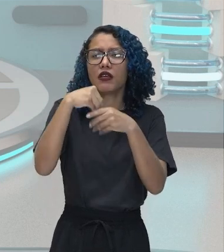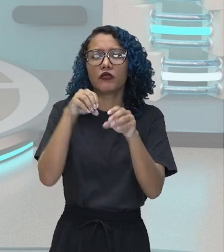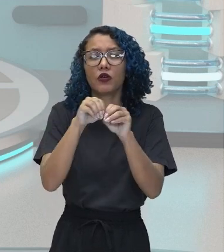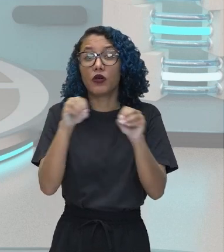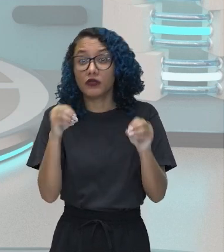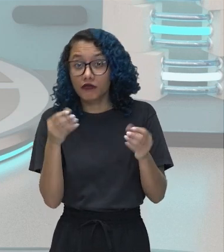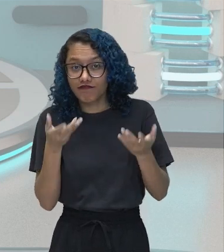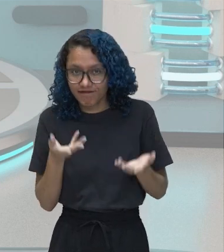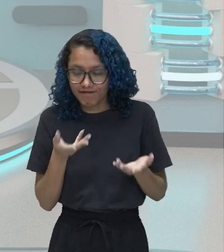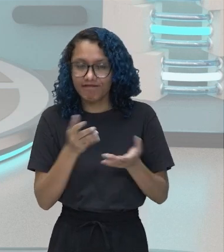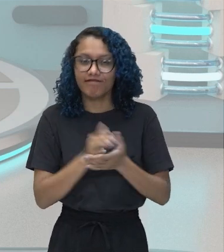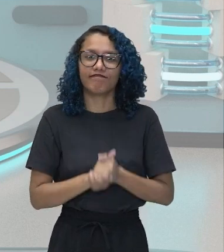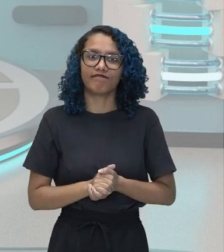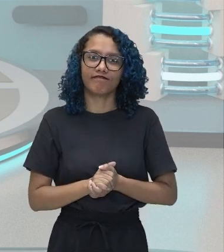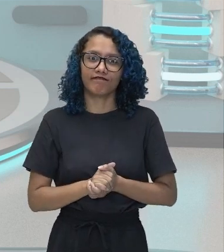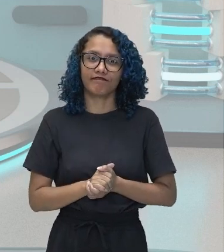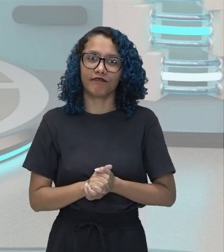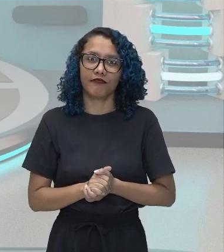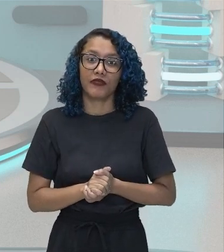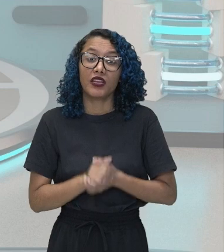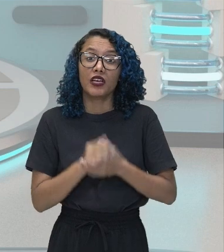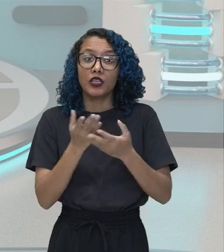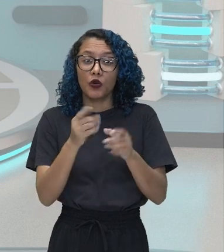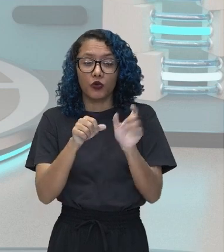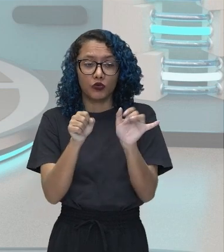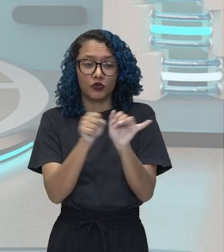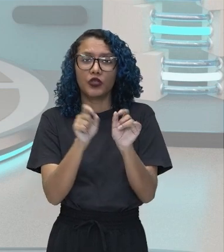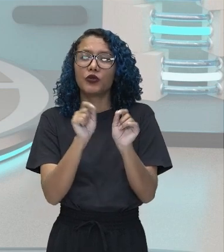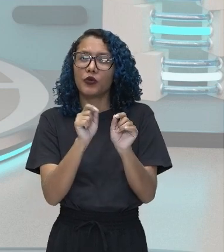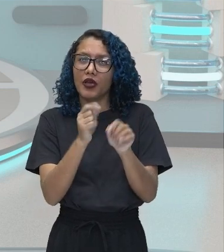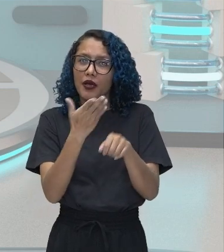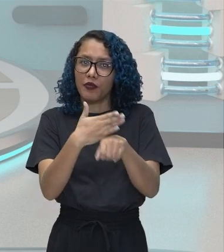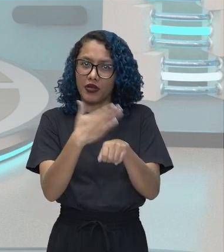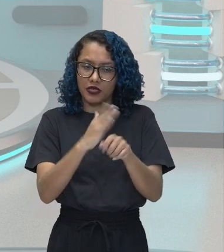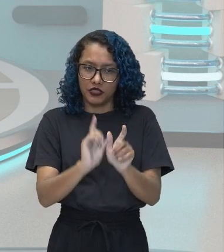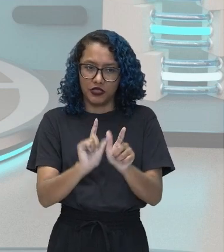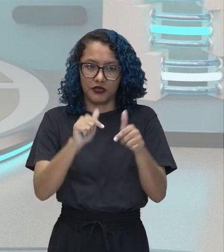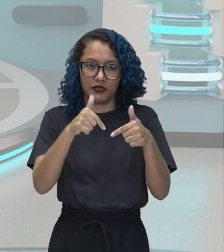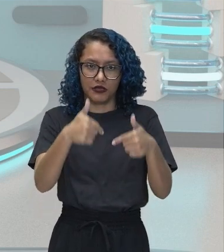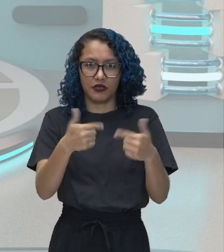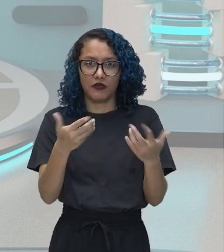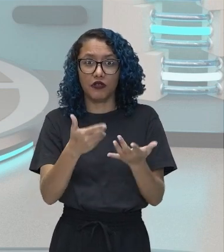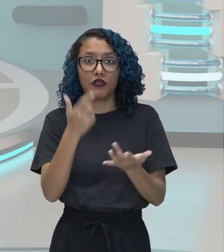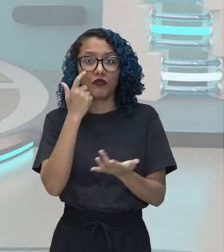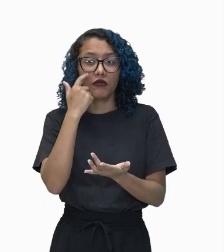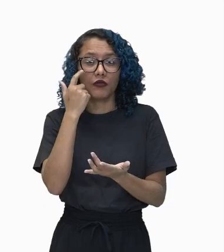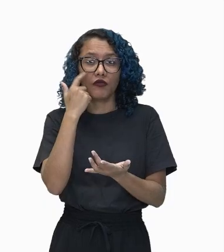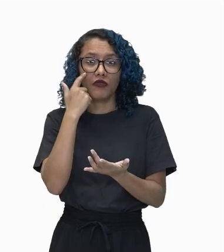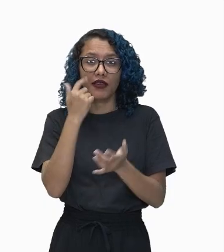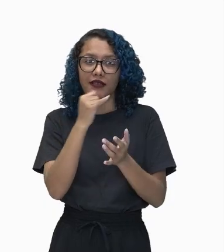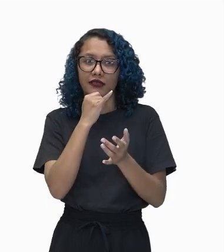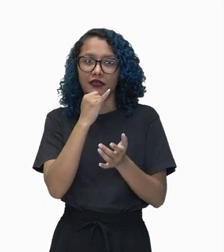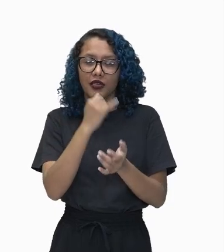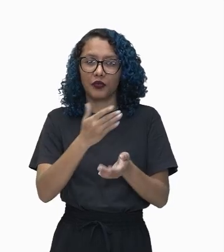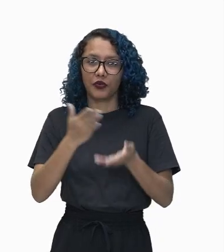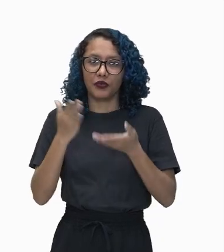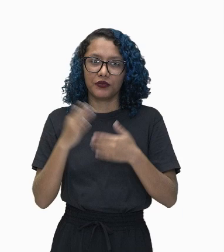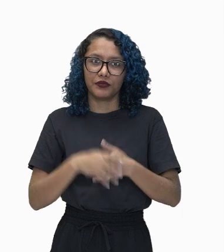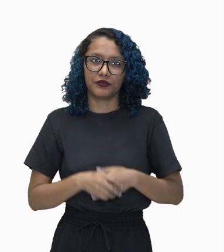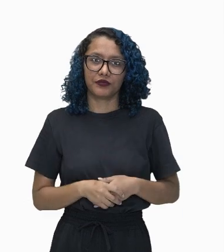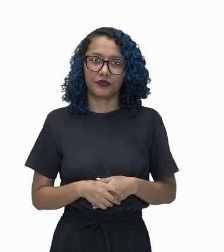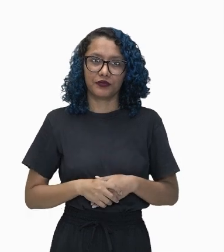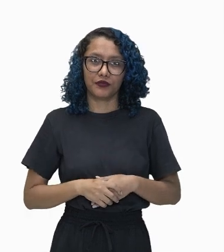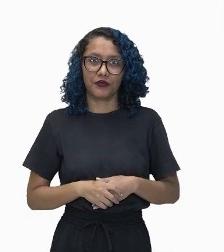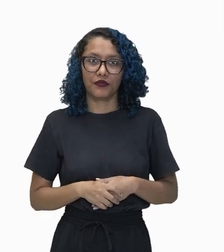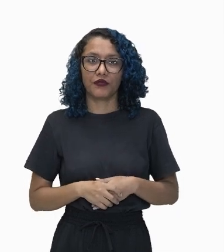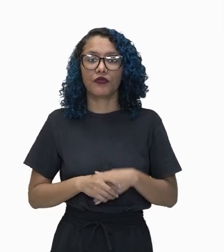oração, o sujeito ele pratica uma ação, não é isso? Então vamos ver o exemplo aqui que nós trouxemos para você, olha só.